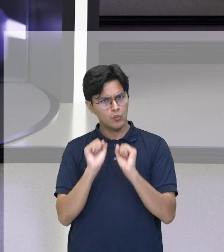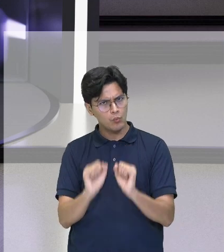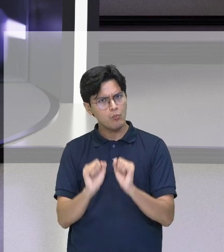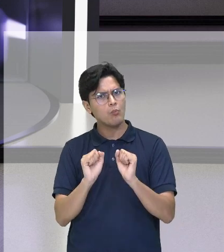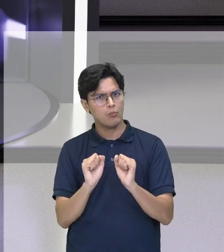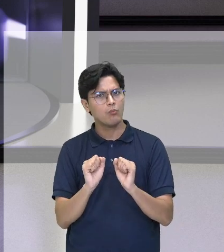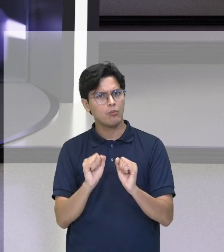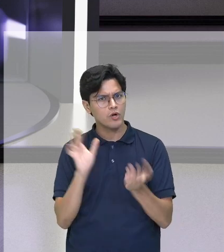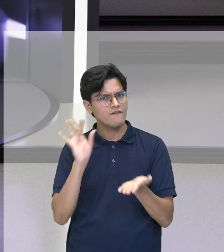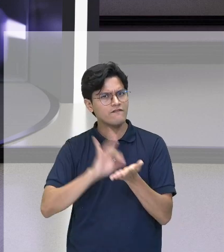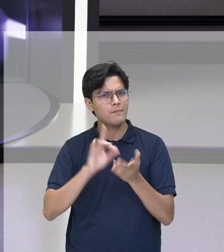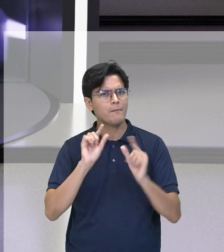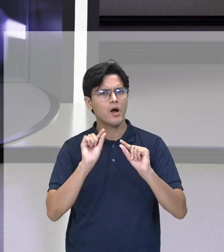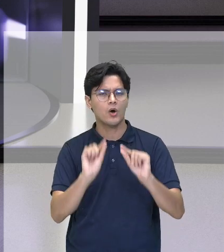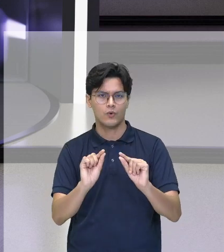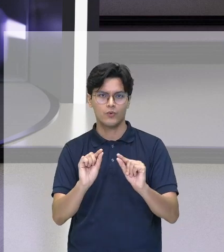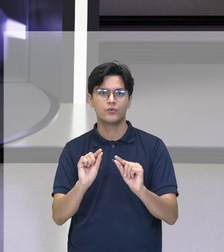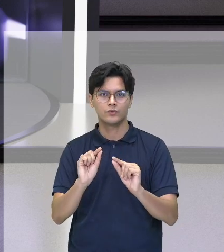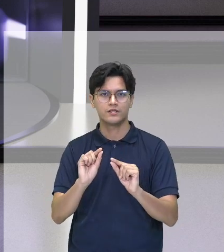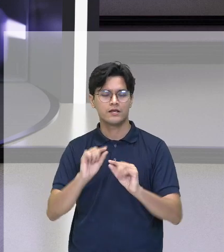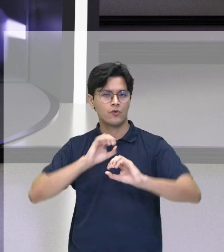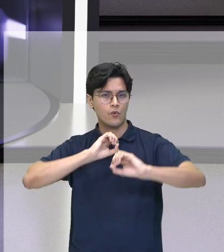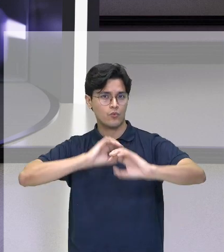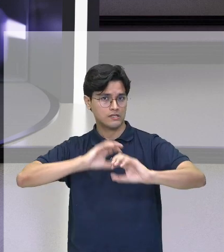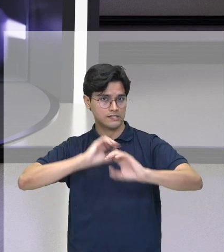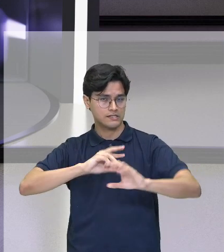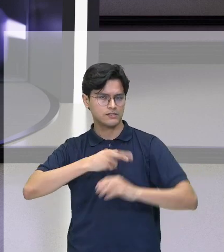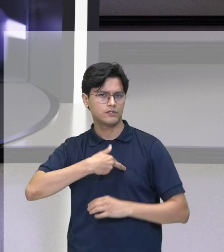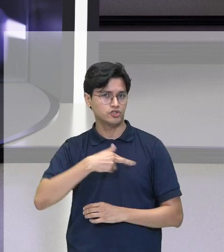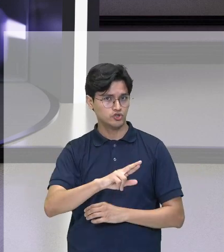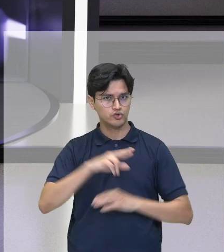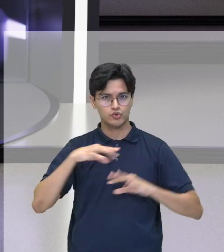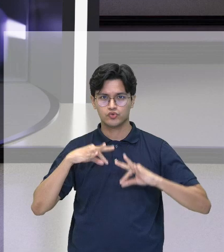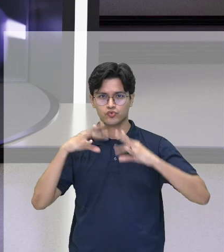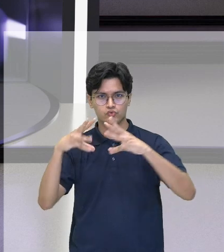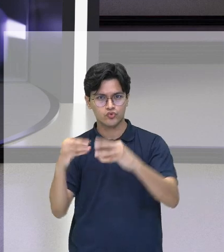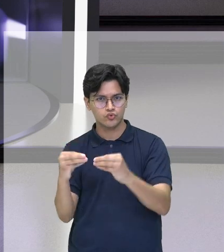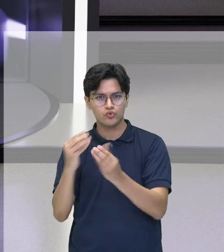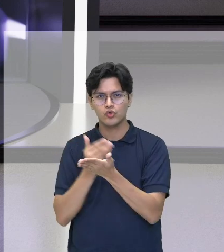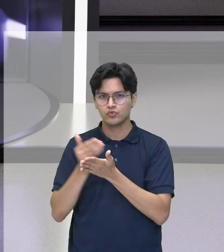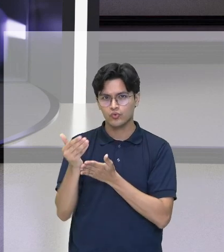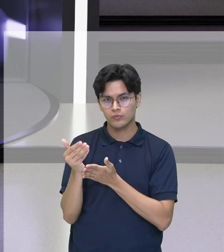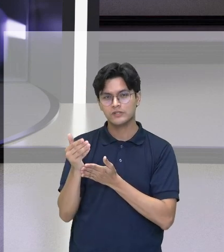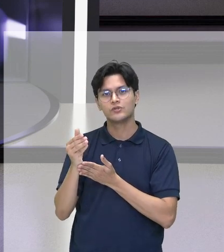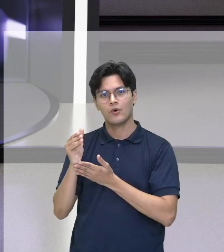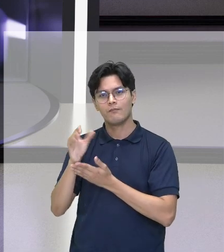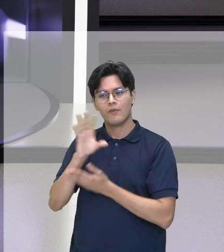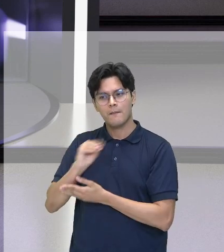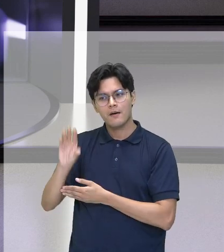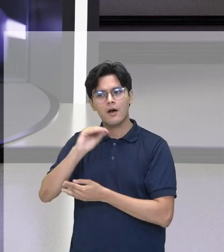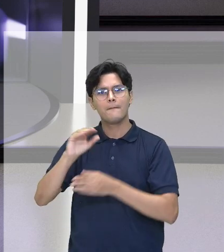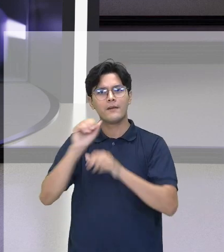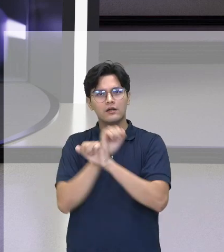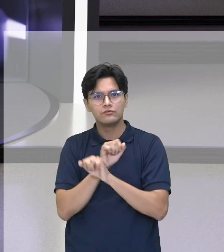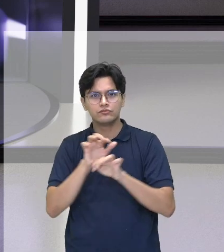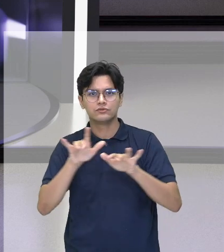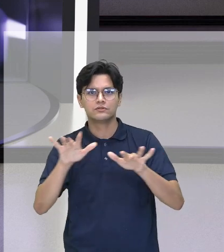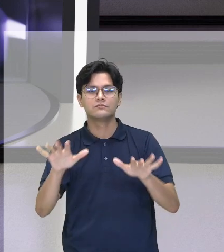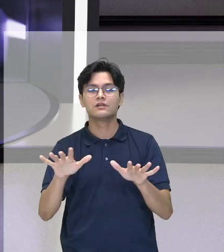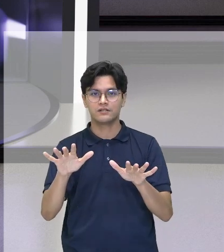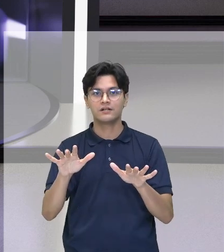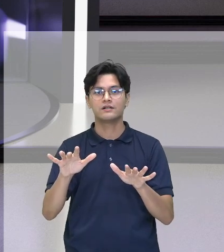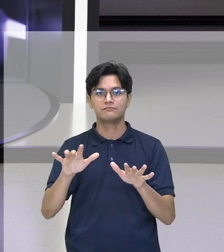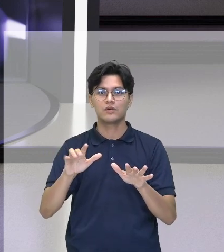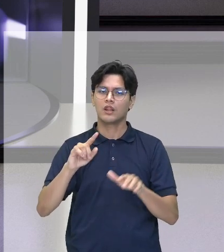passou por uma fase oral, né, da informalidade das relações que aquela comunidade criou,